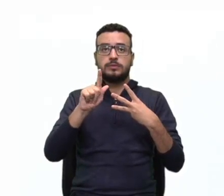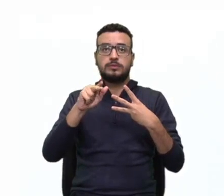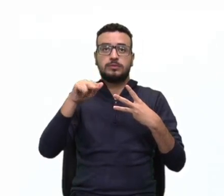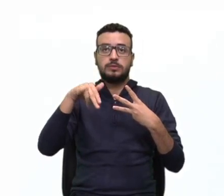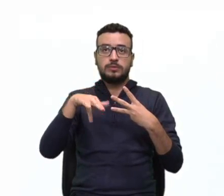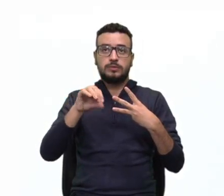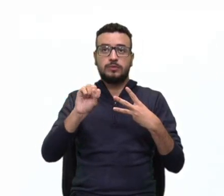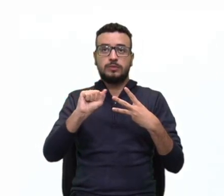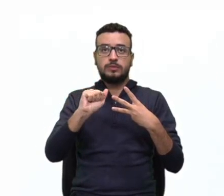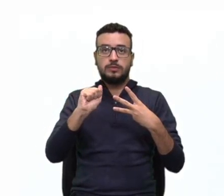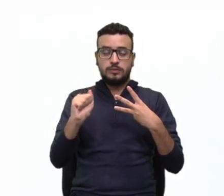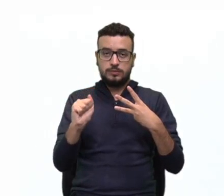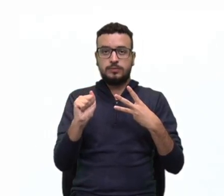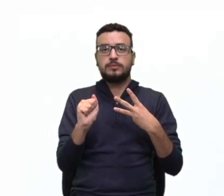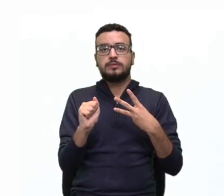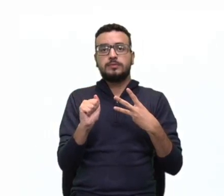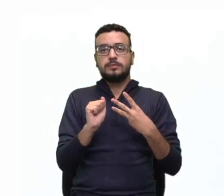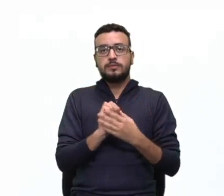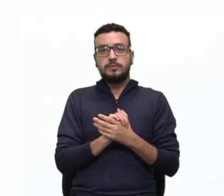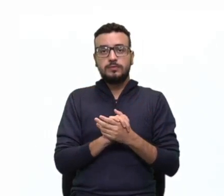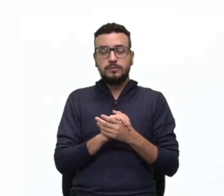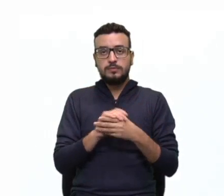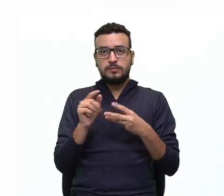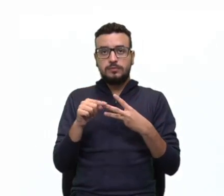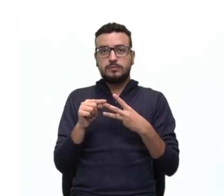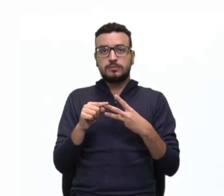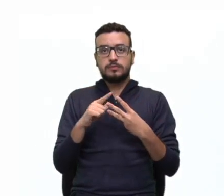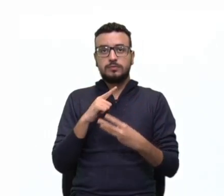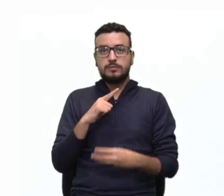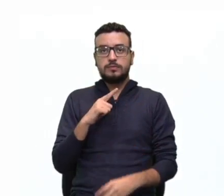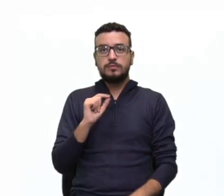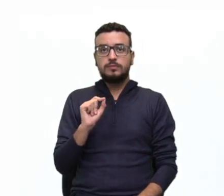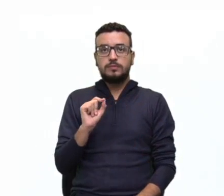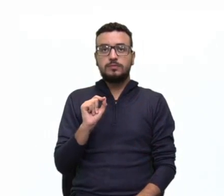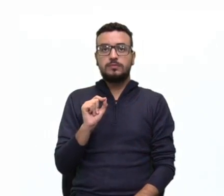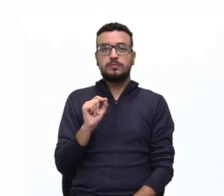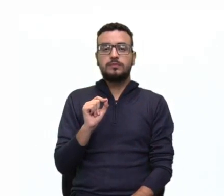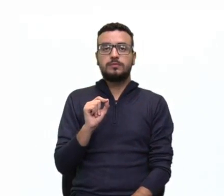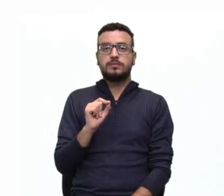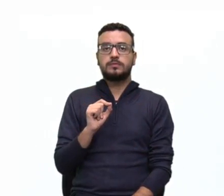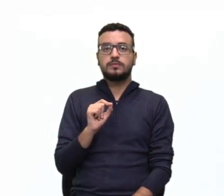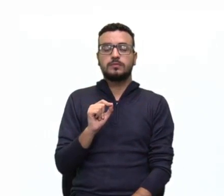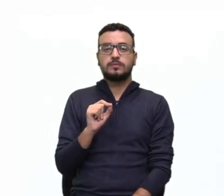partir daí, né, eu tenho um tipo de articulação,